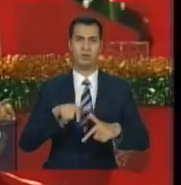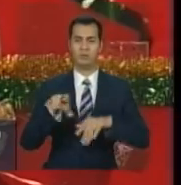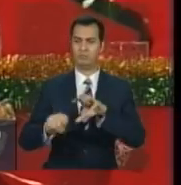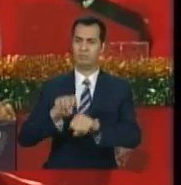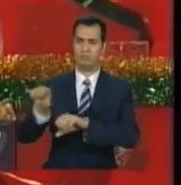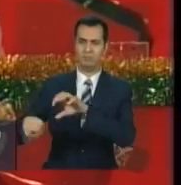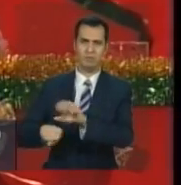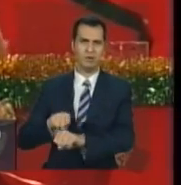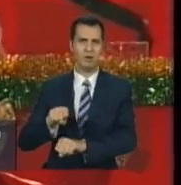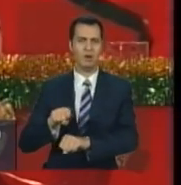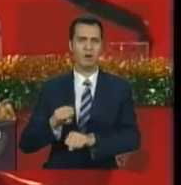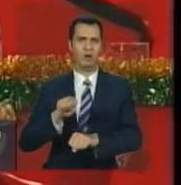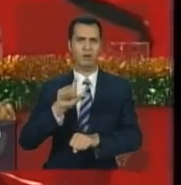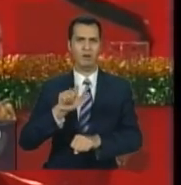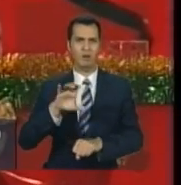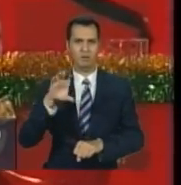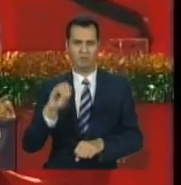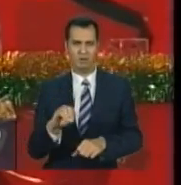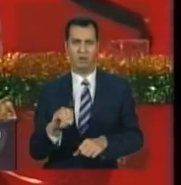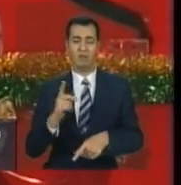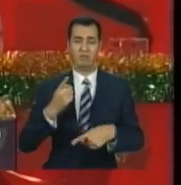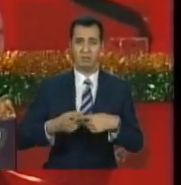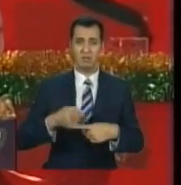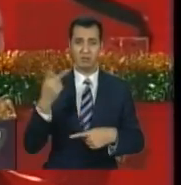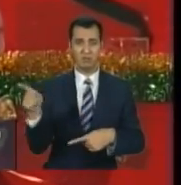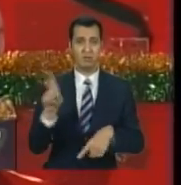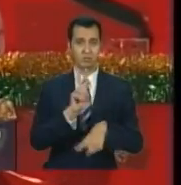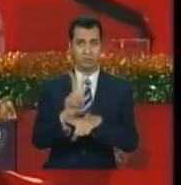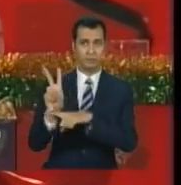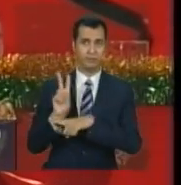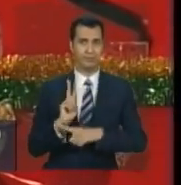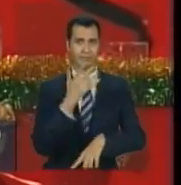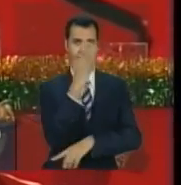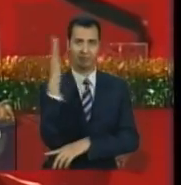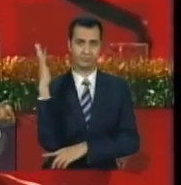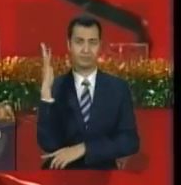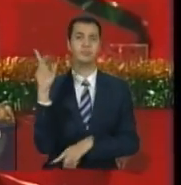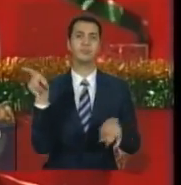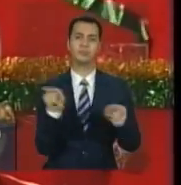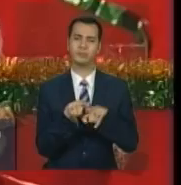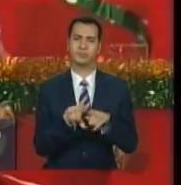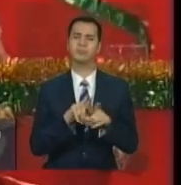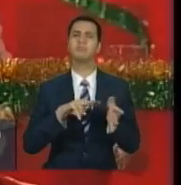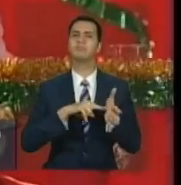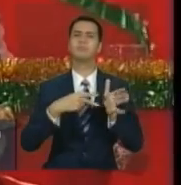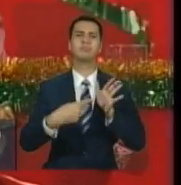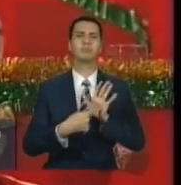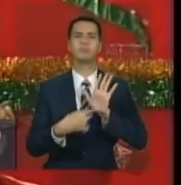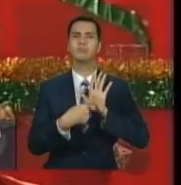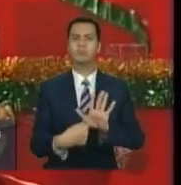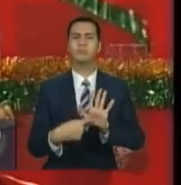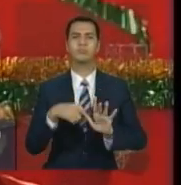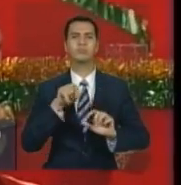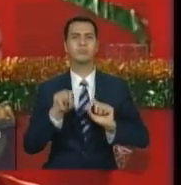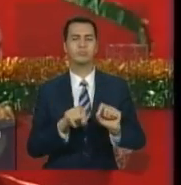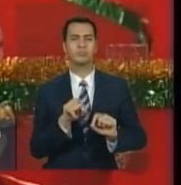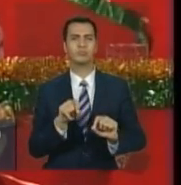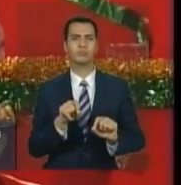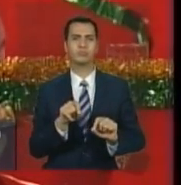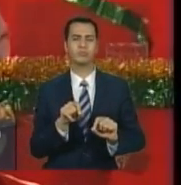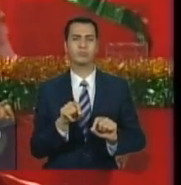ser um protetor do meio ambiente, mas porque tem um sentido importantíssimo